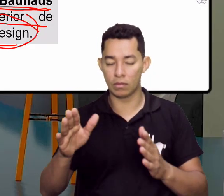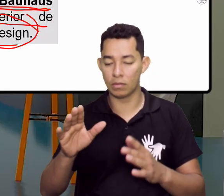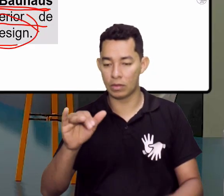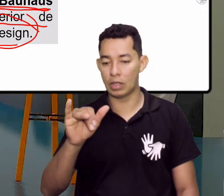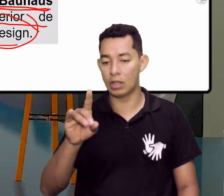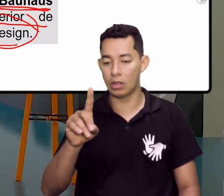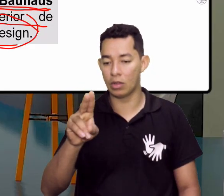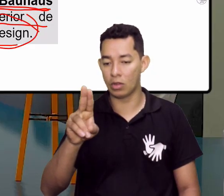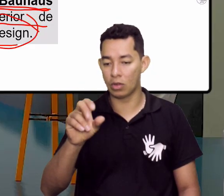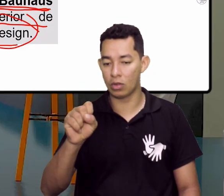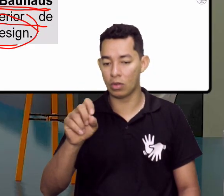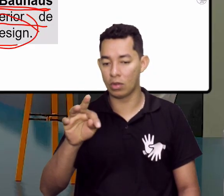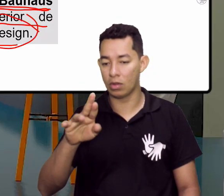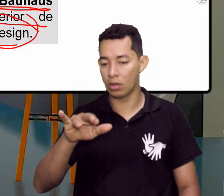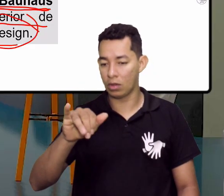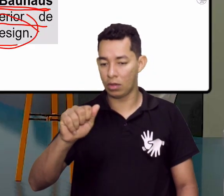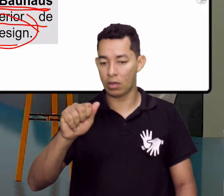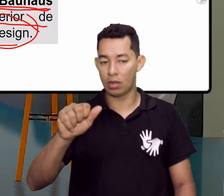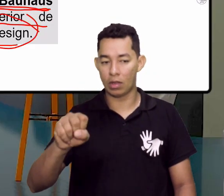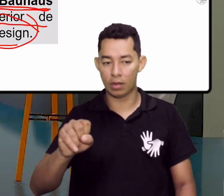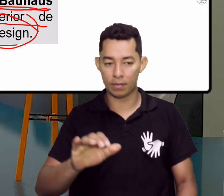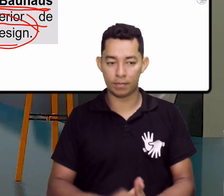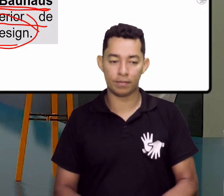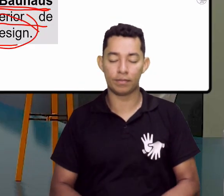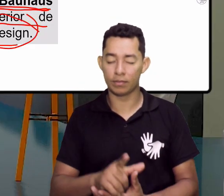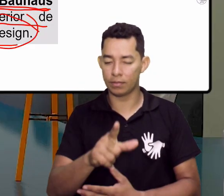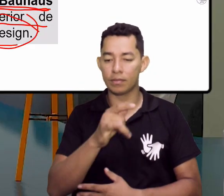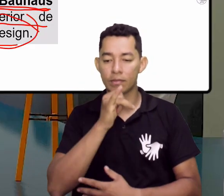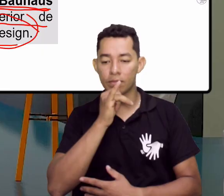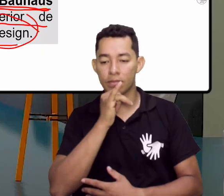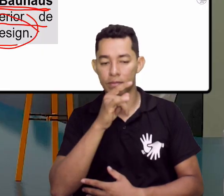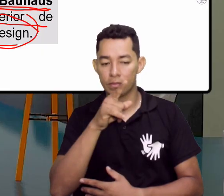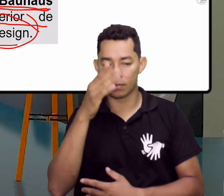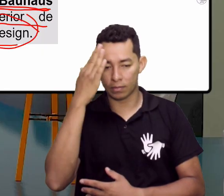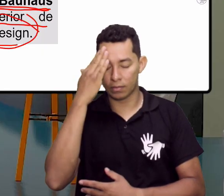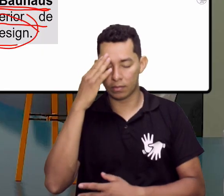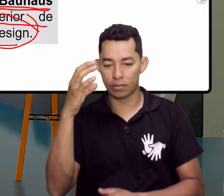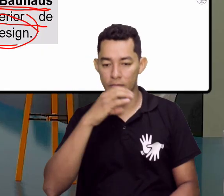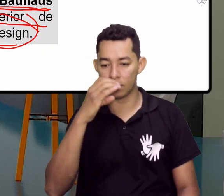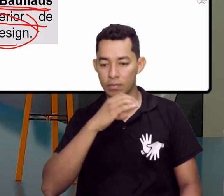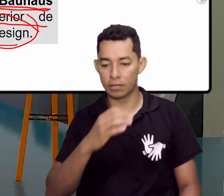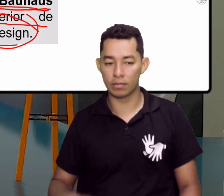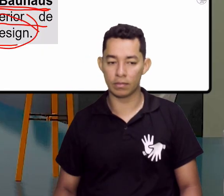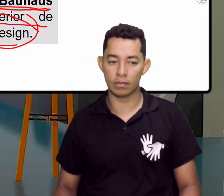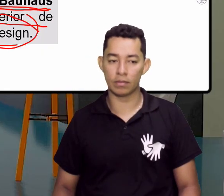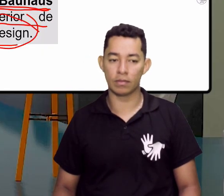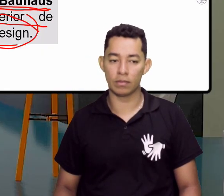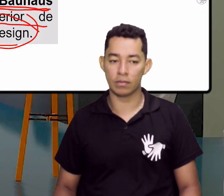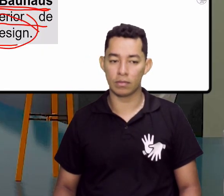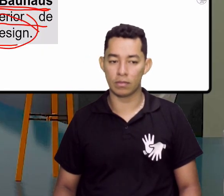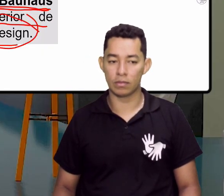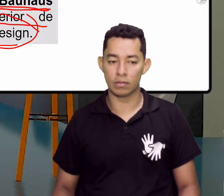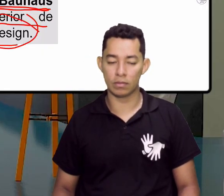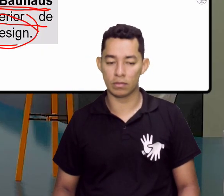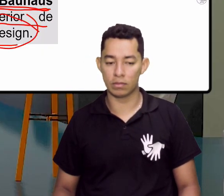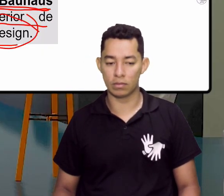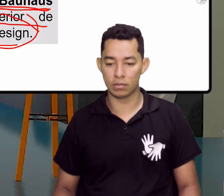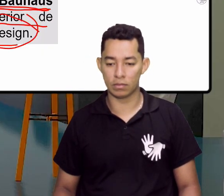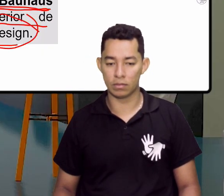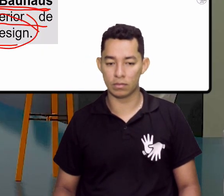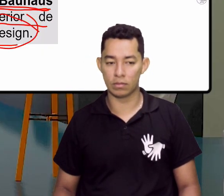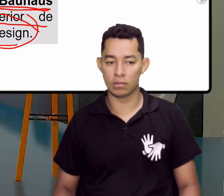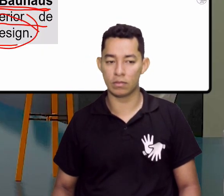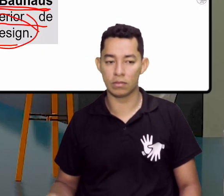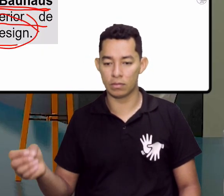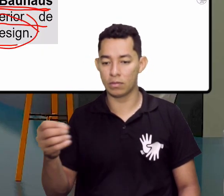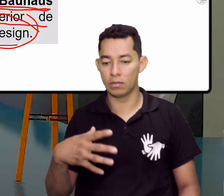industriais. Tipo, vou dar um exemplo aqui, você vai entender rapidão. Os carros, os novos modelos de